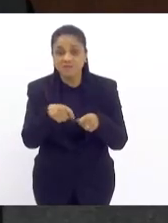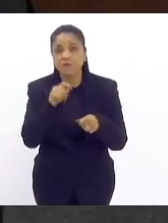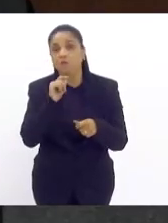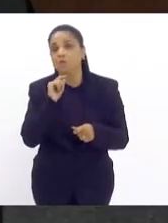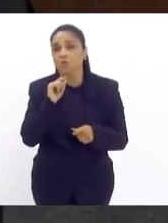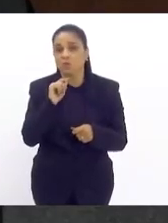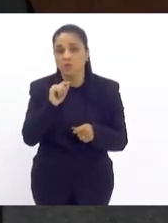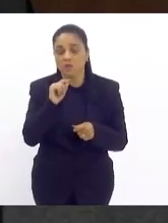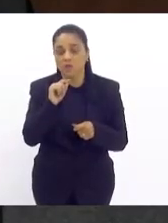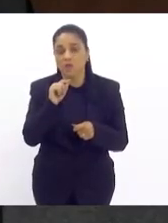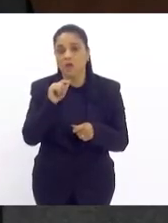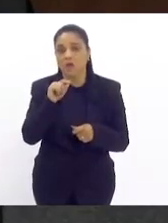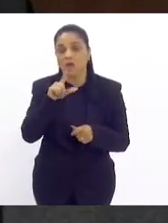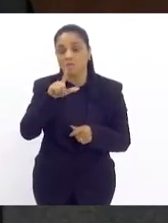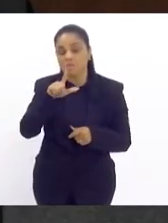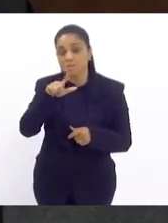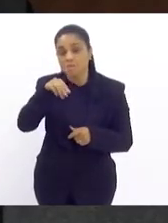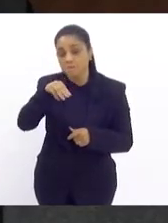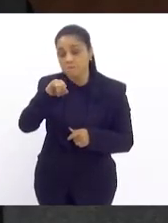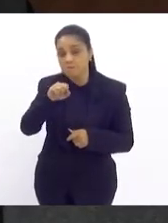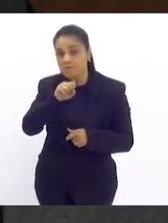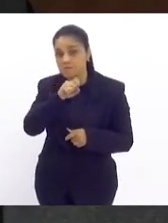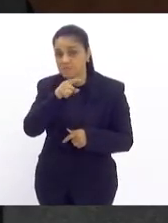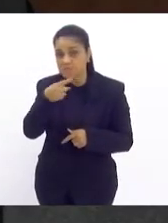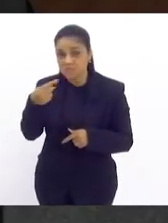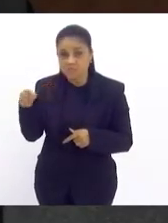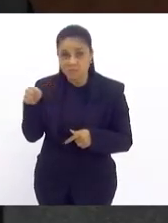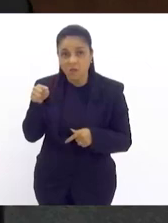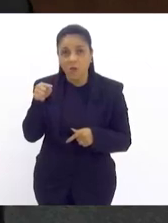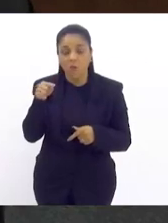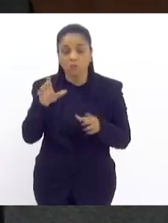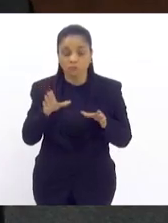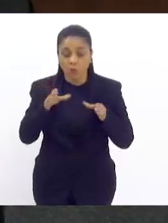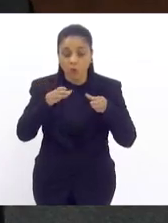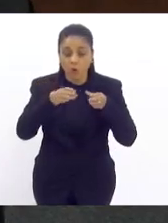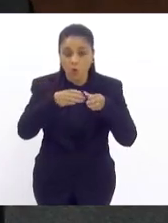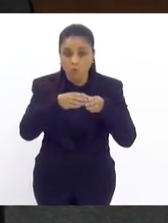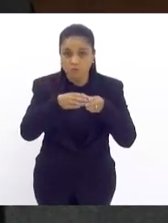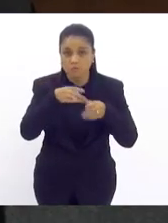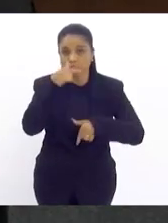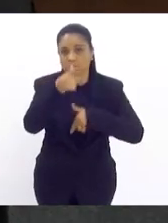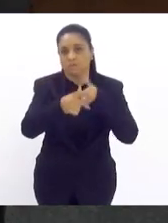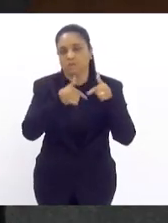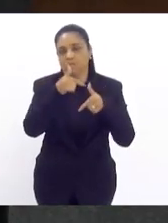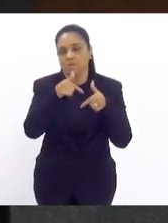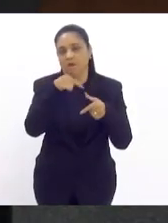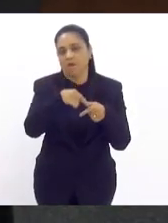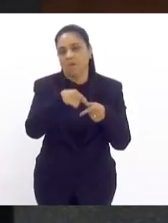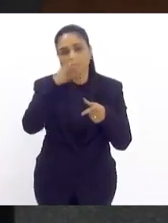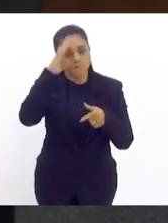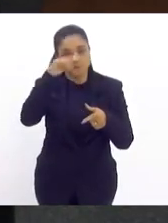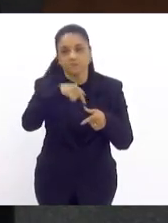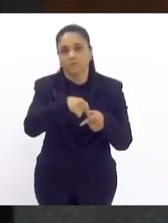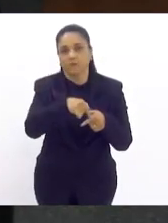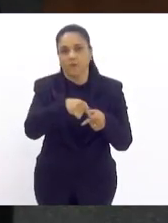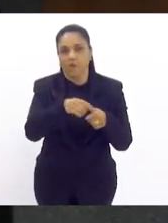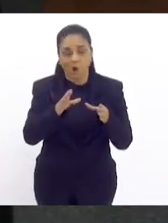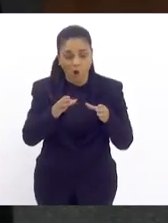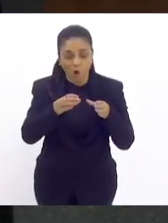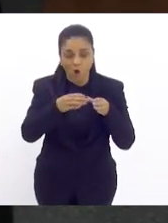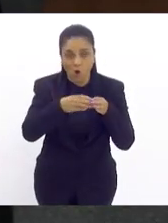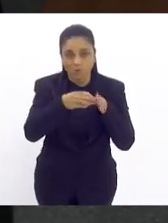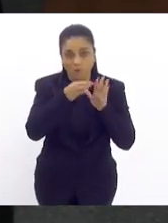a missão e a prerrogativa das comissões nós sabemos comissão é para dar